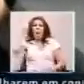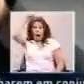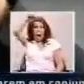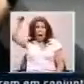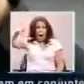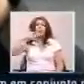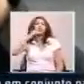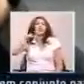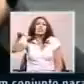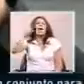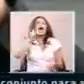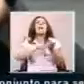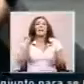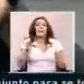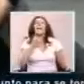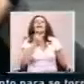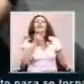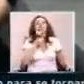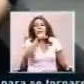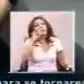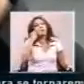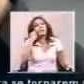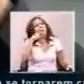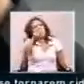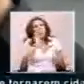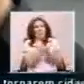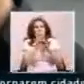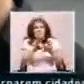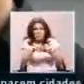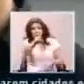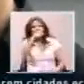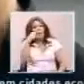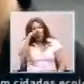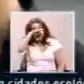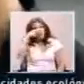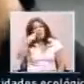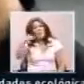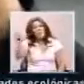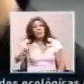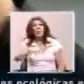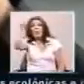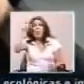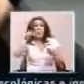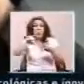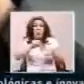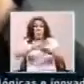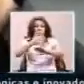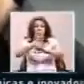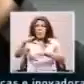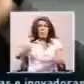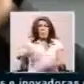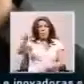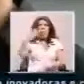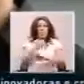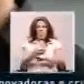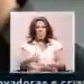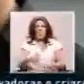tomar consideração, por exemplo, os Estados Unidos ou a Inglaterra. Basta fazer uma pequena pesquisa pela net, que seguramente encontrará desculpa, encontrarão imensos casos